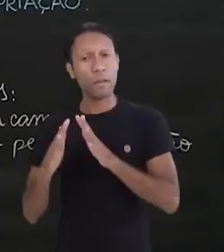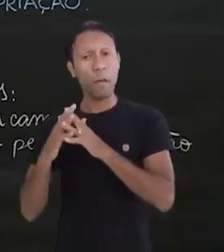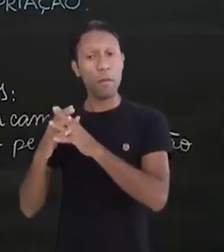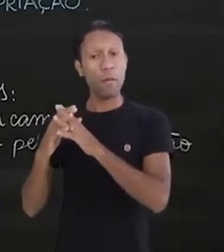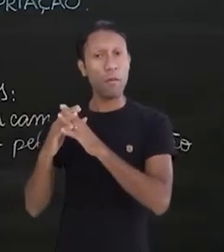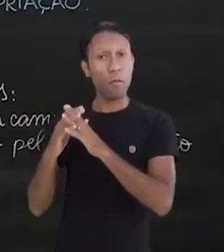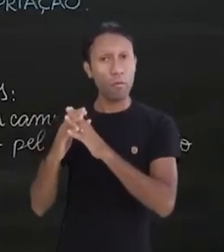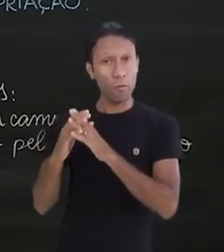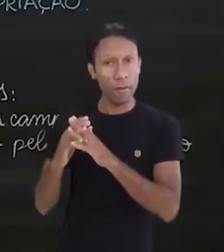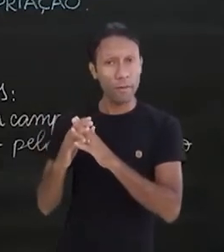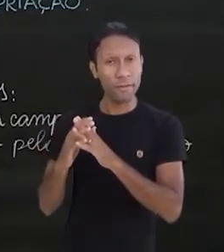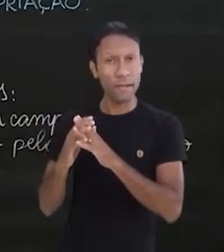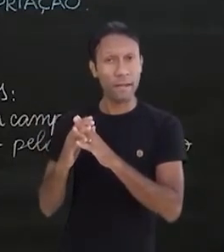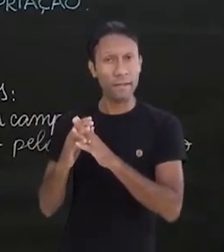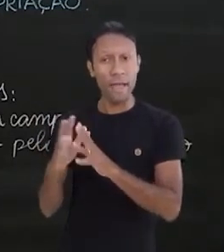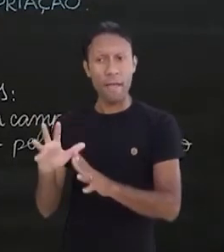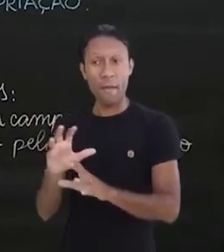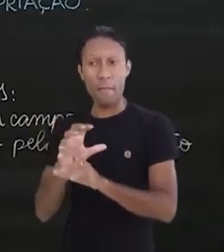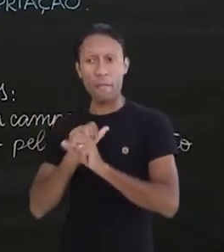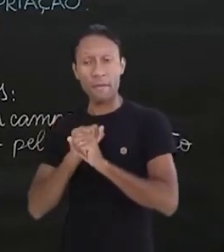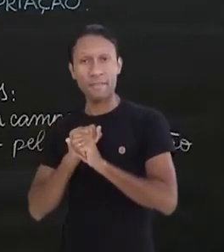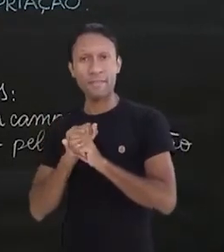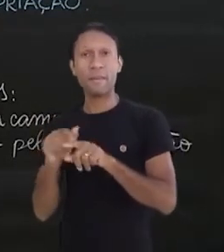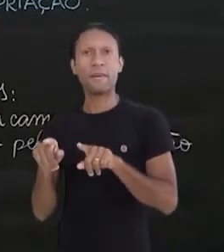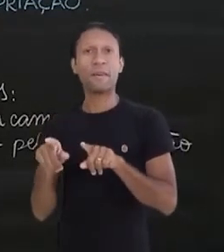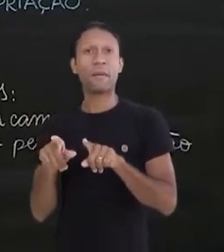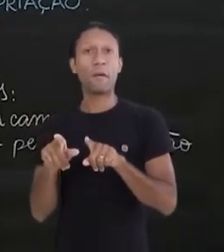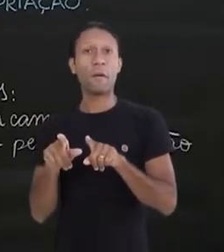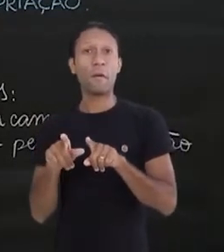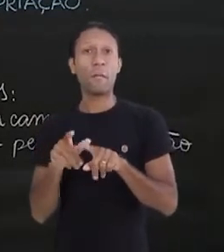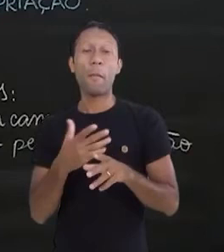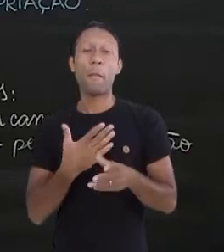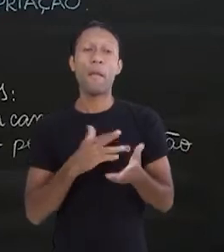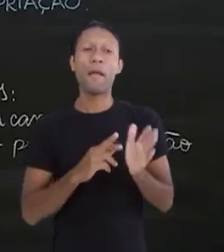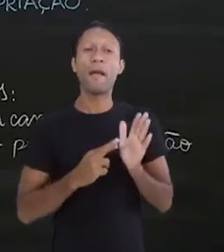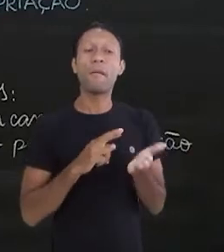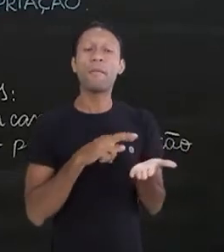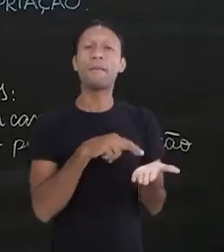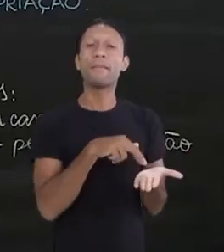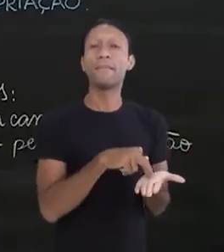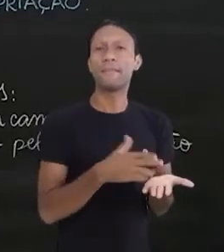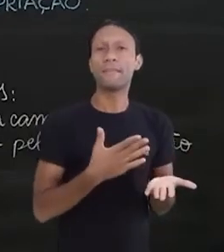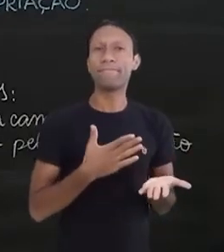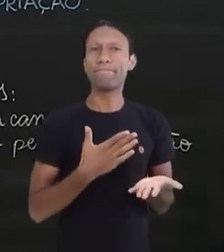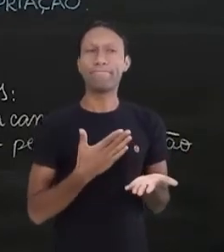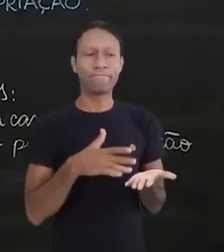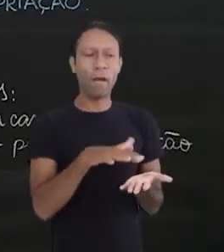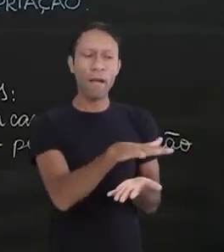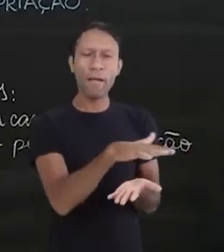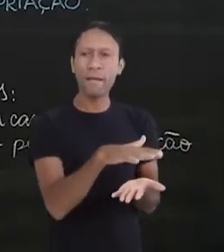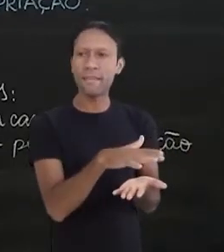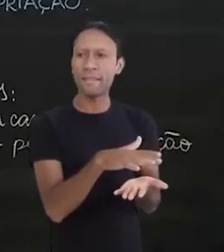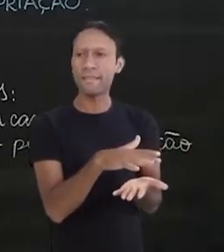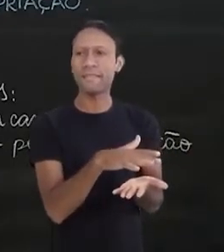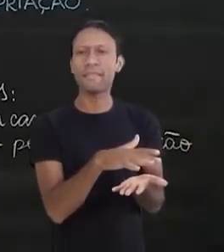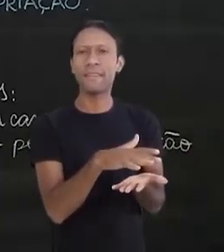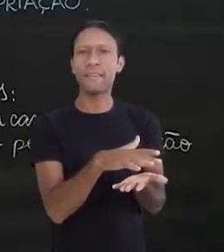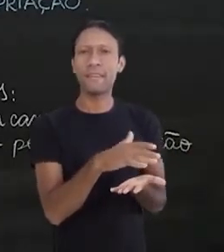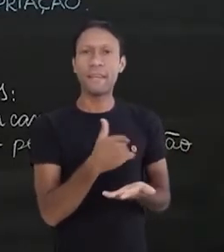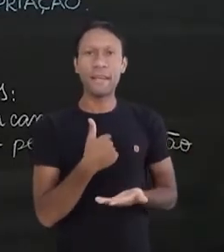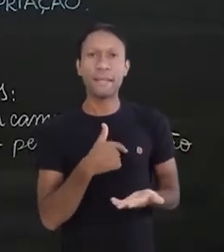confundir apropriação com representação, com identidade. Quando você se